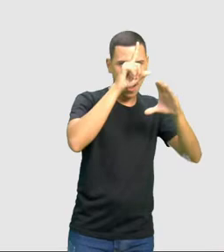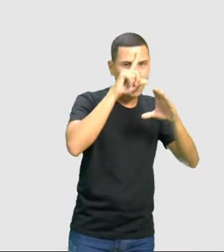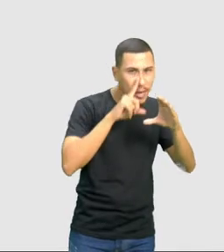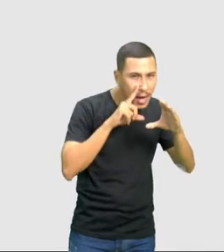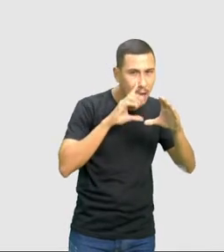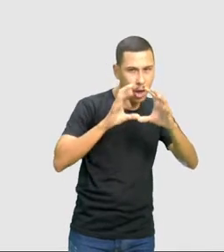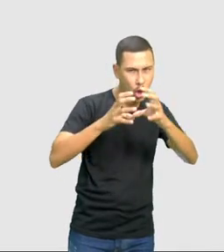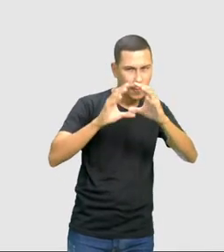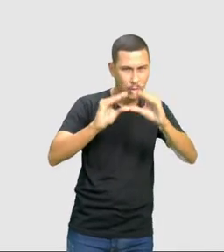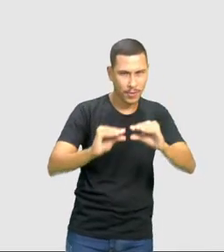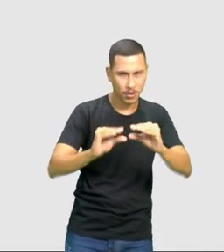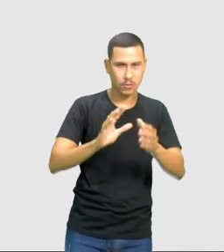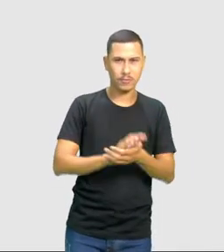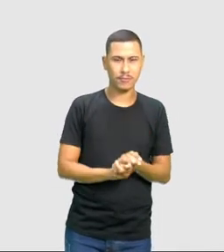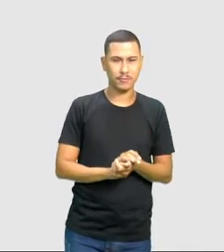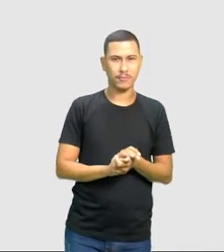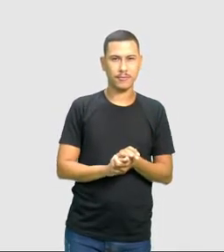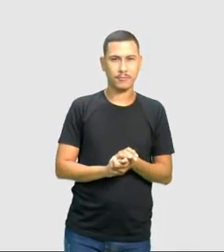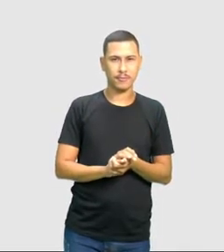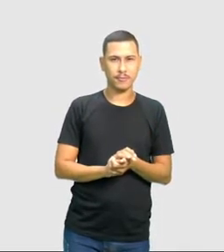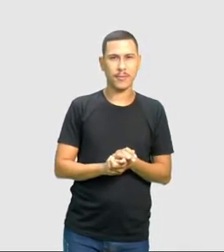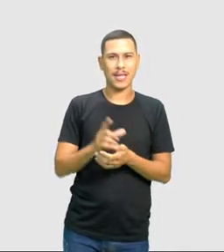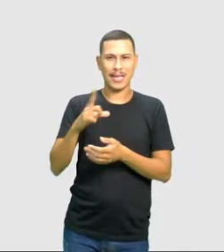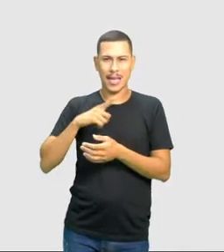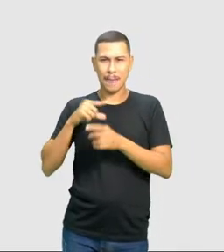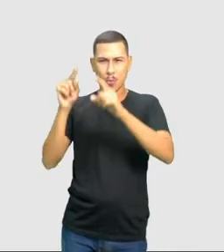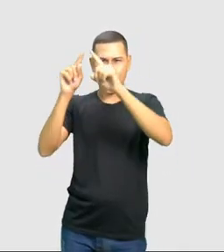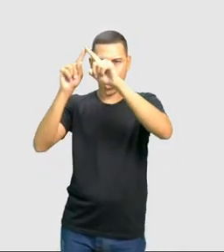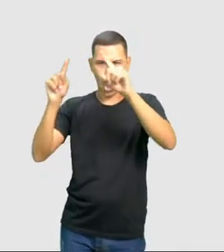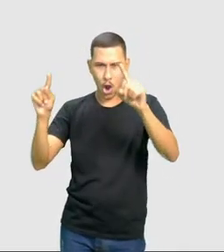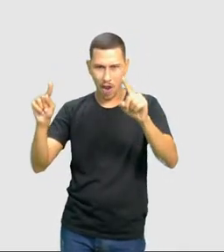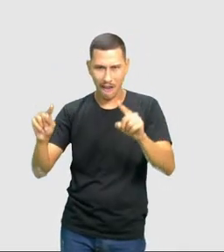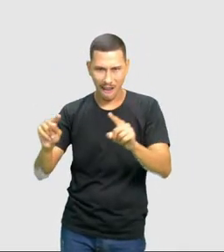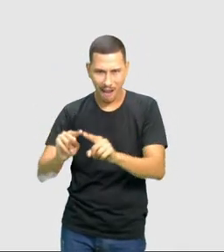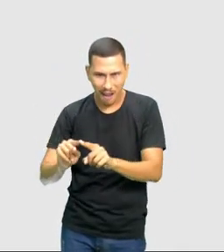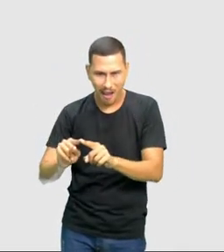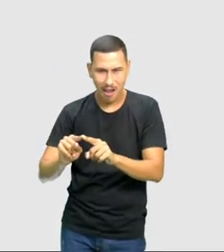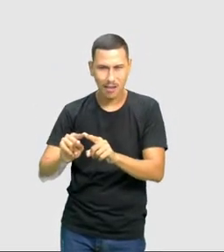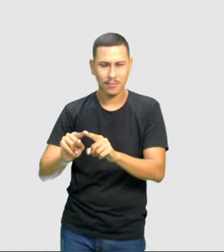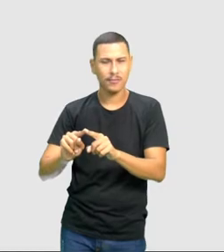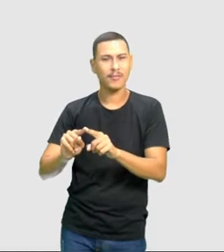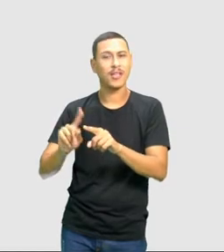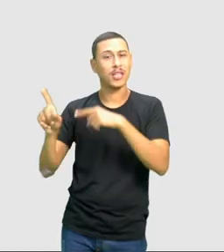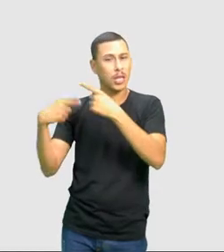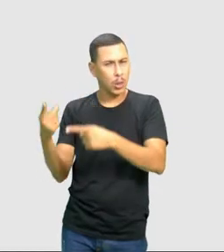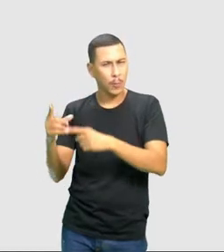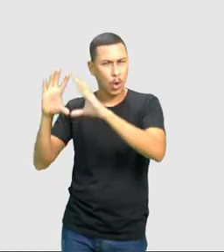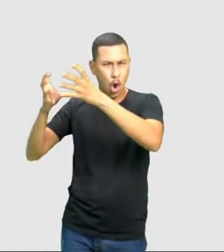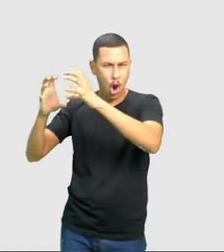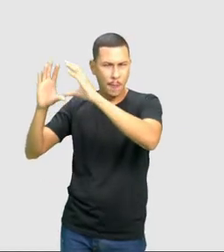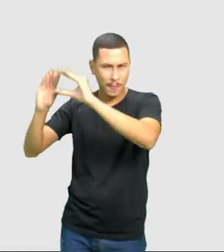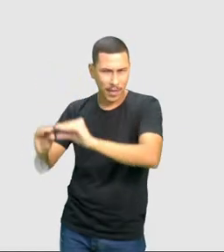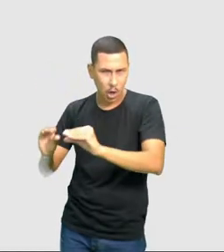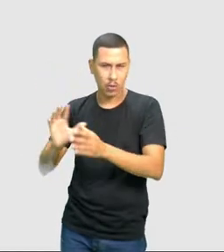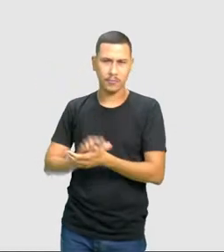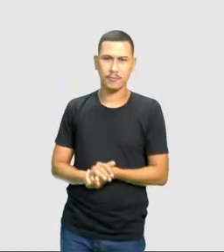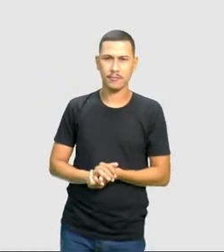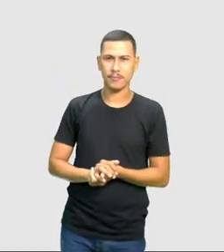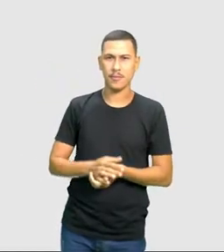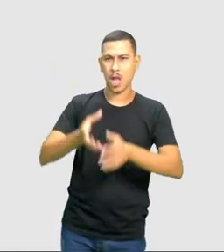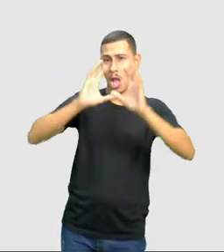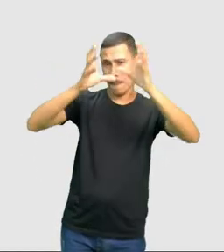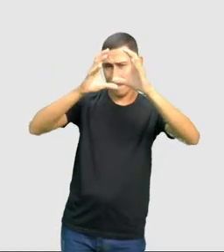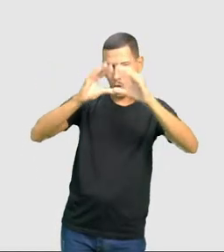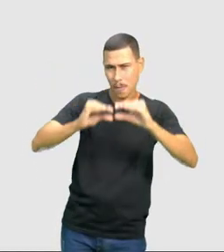bolinha menor. Temos o losango, depois uma bola menor. A bola